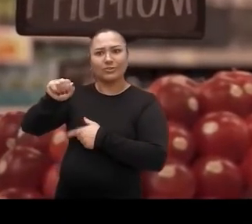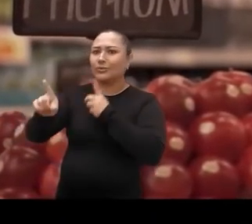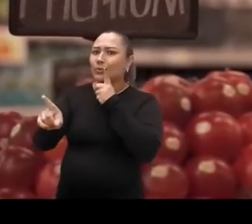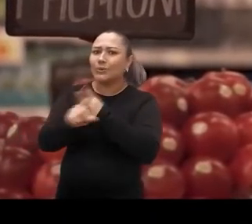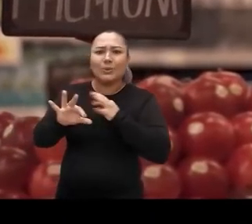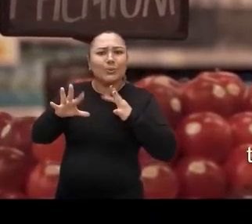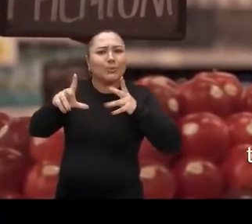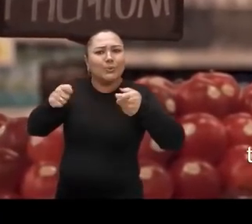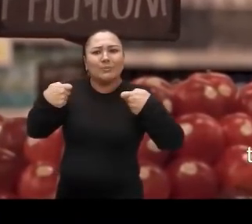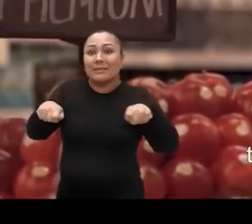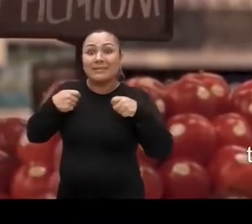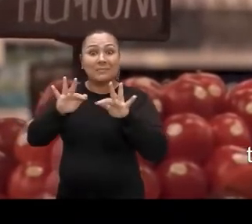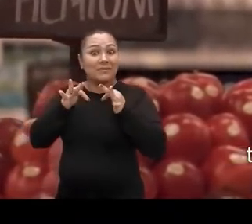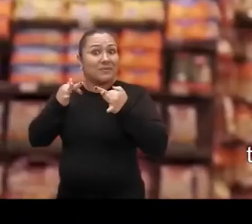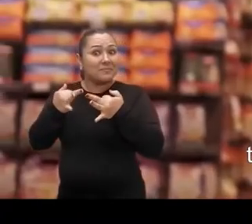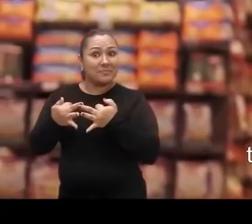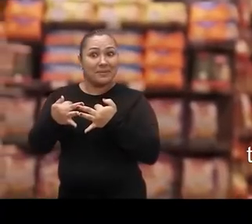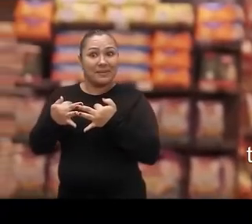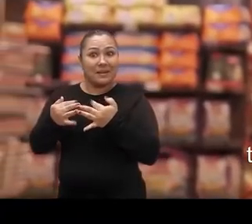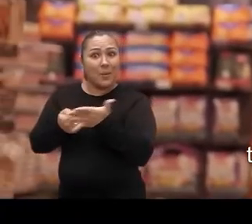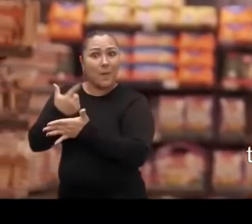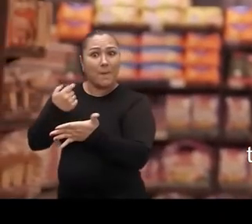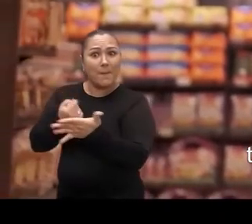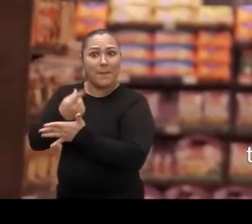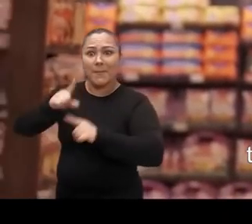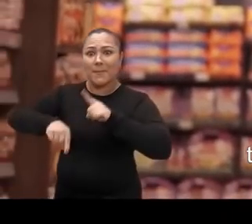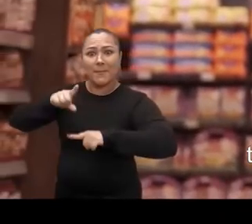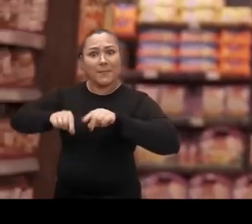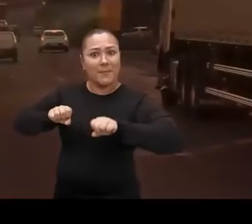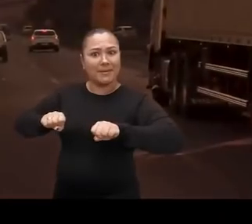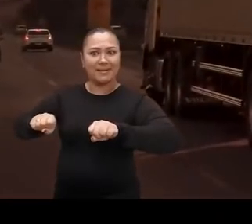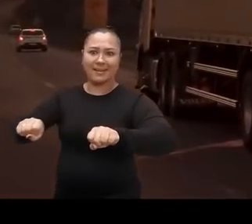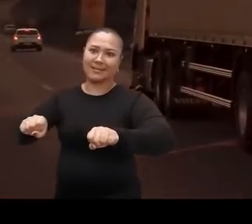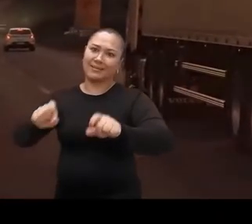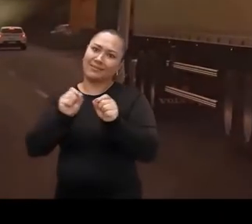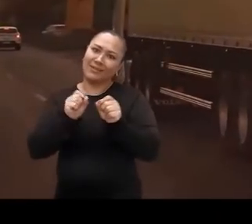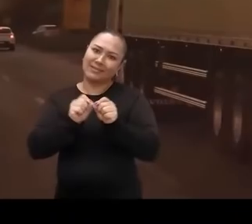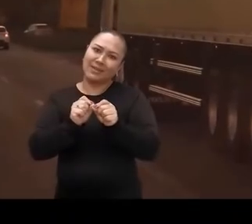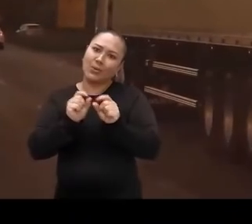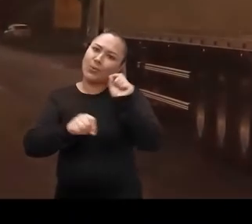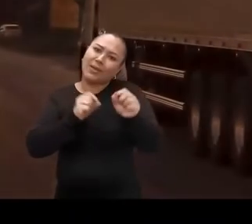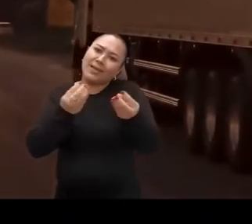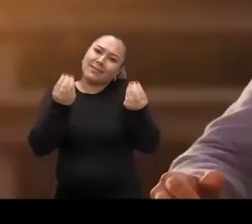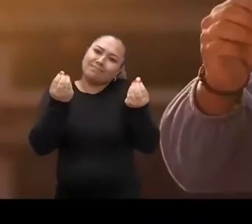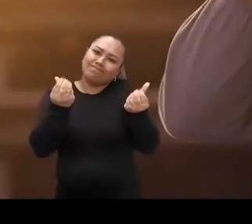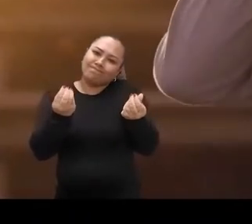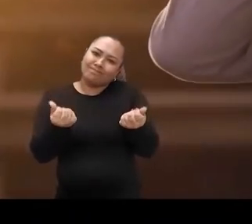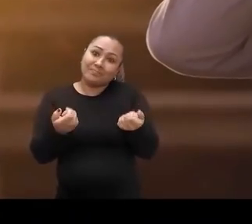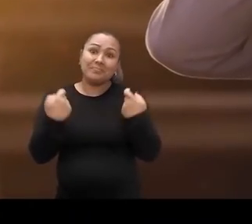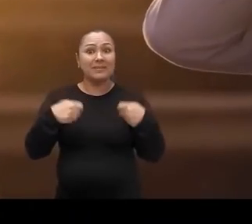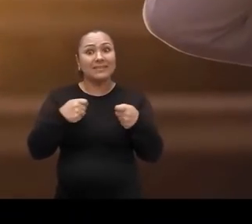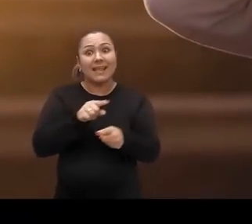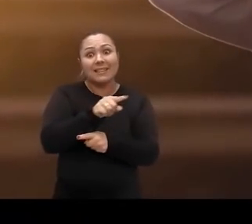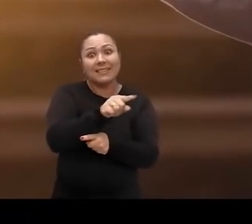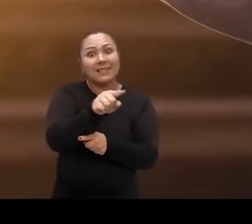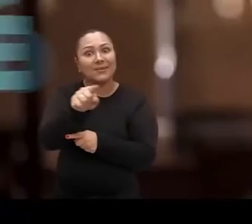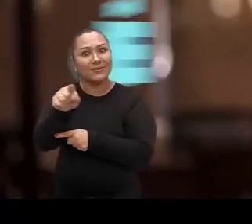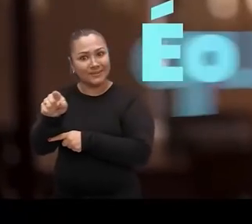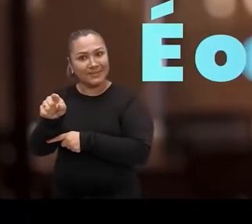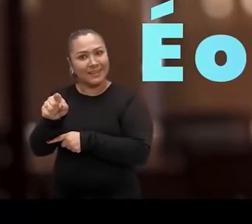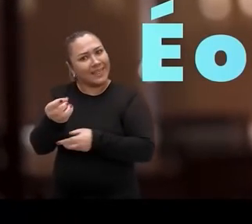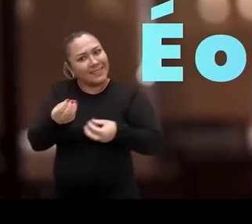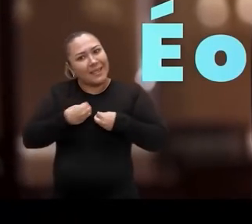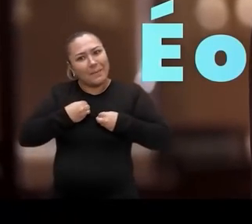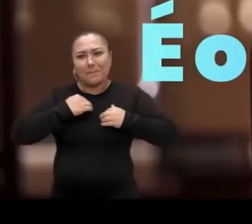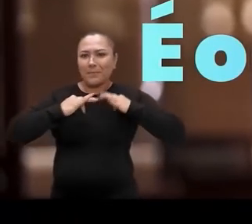a Cláudia encontre tudo o que precisa para a família no supermercado. Fazer com que o essencial chegue até você